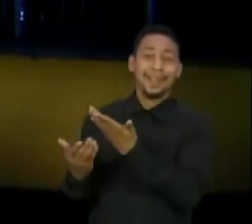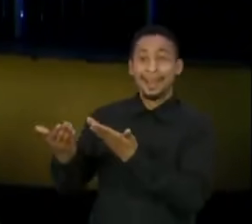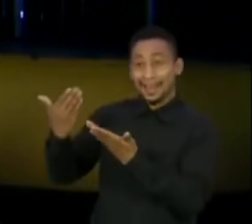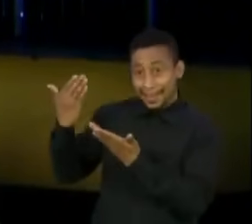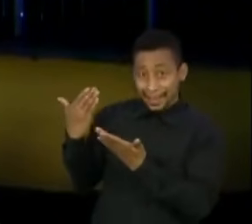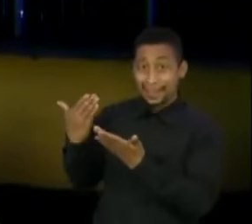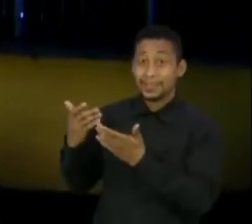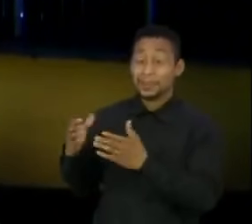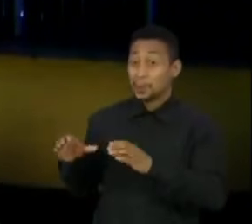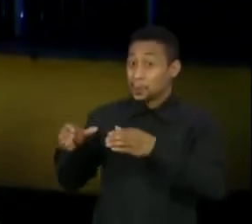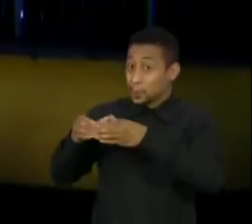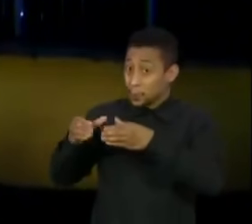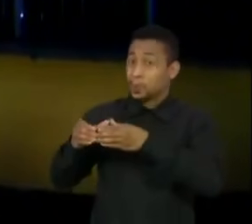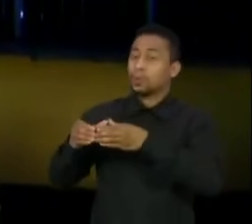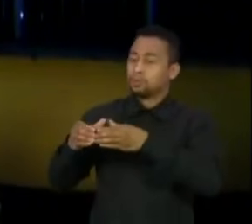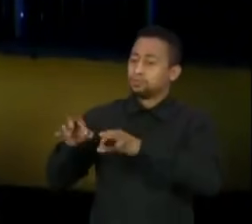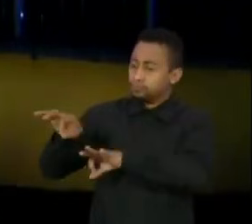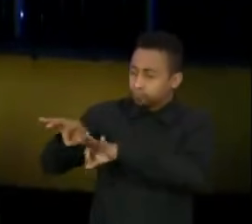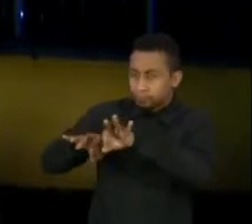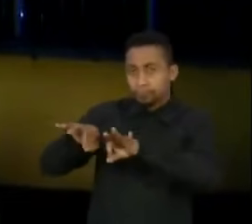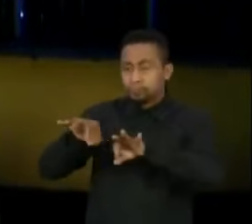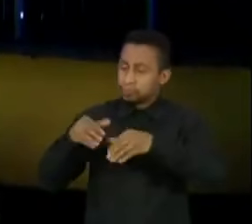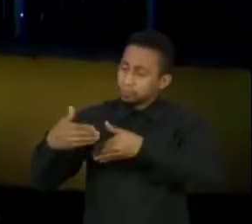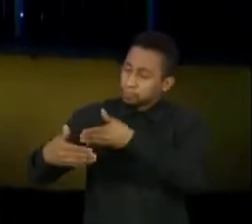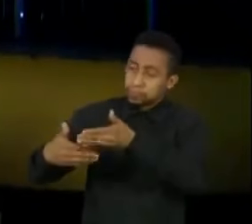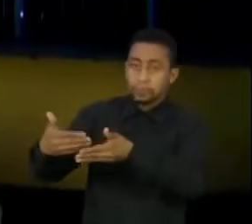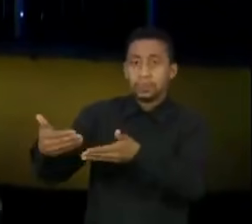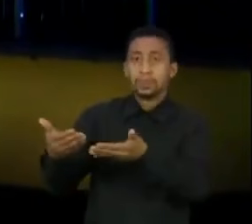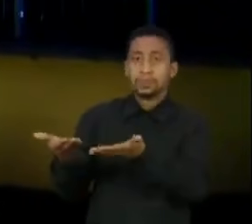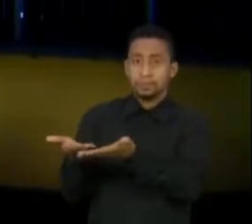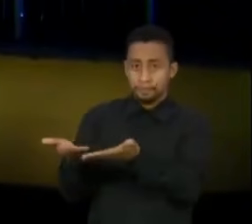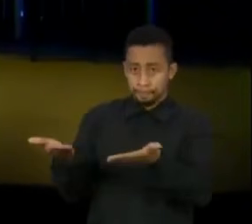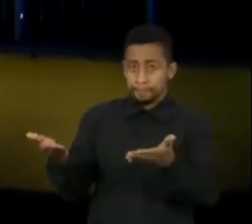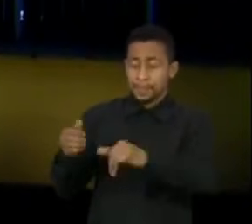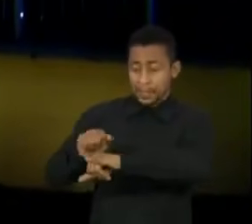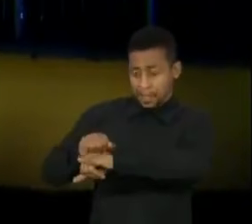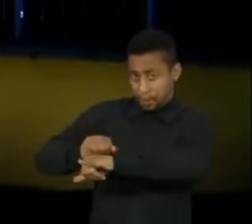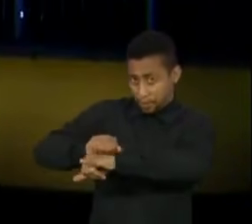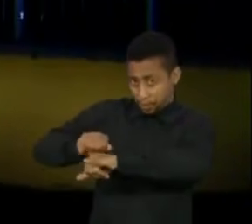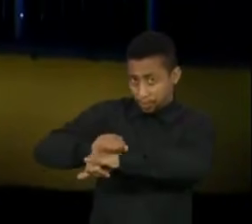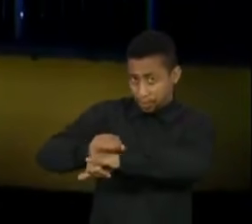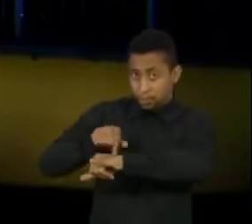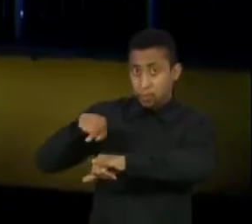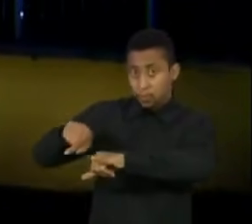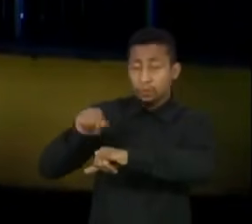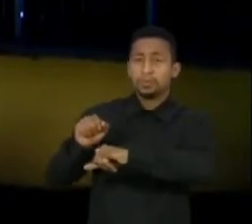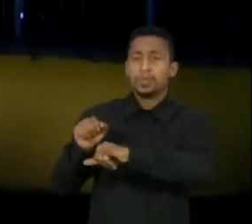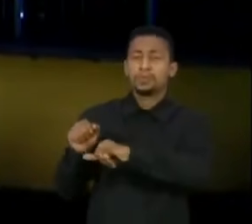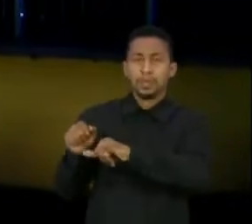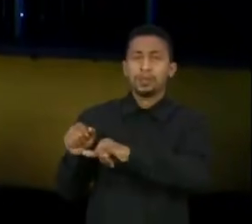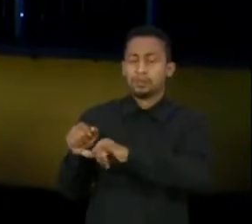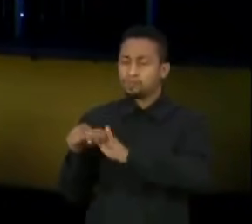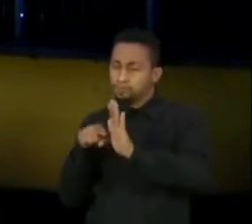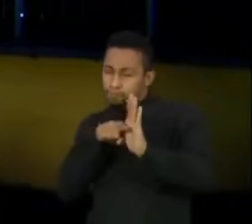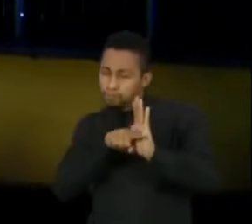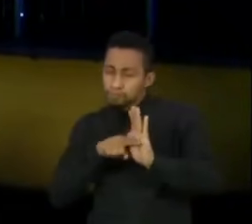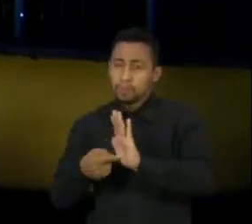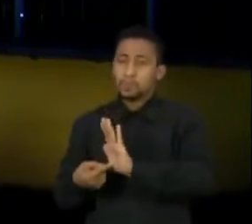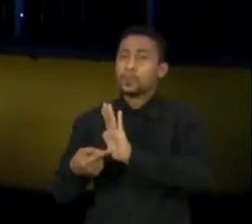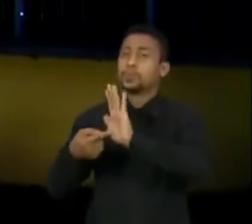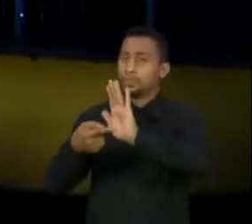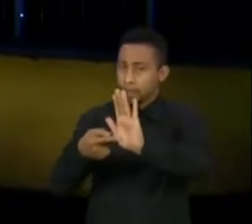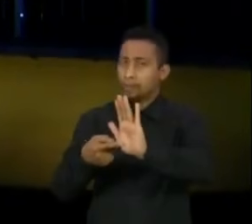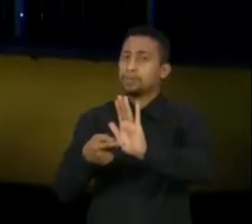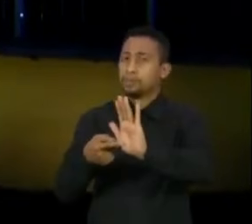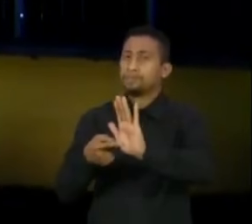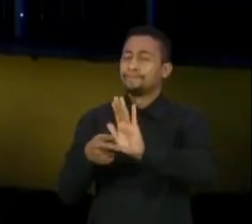civilizatórios mas pelo que ela exprime a do ponto de vista da